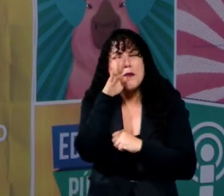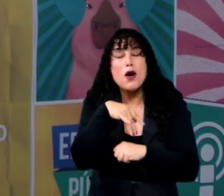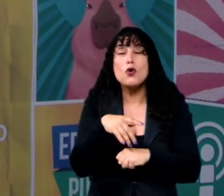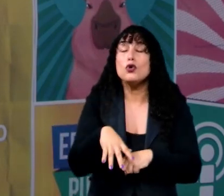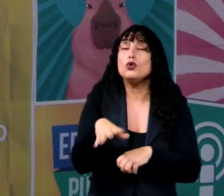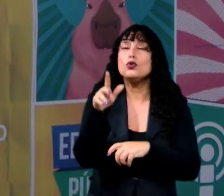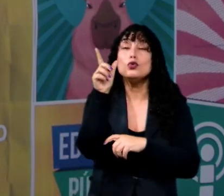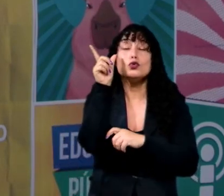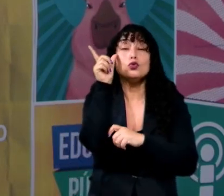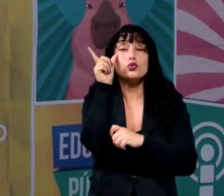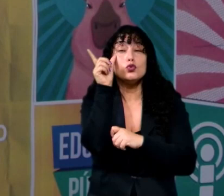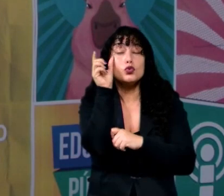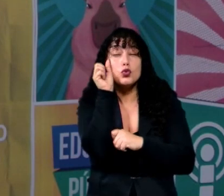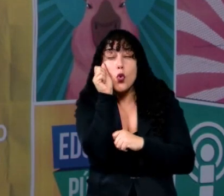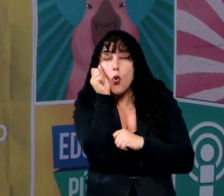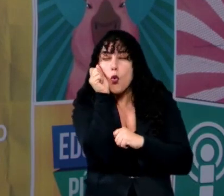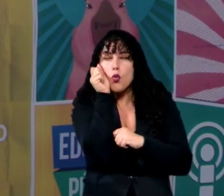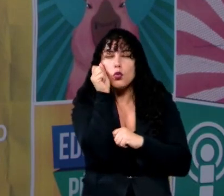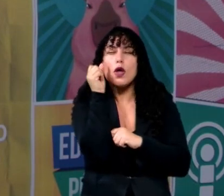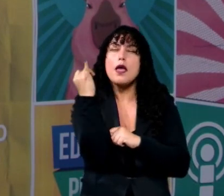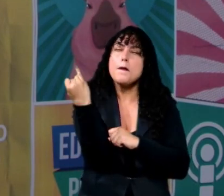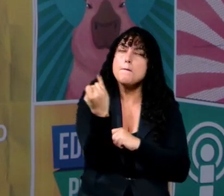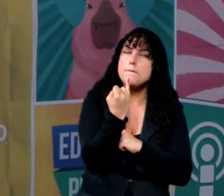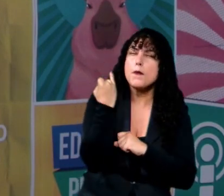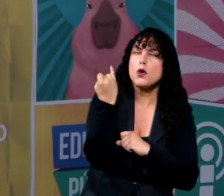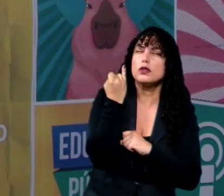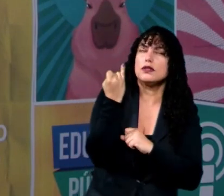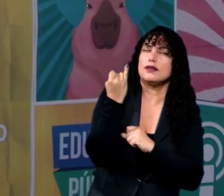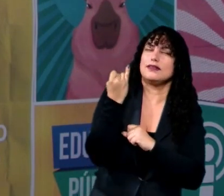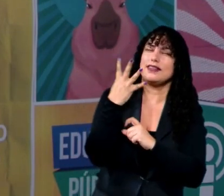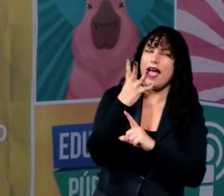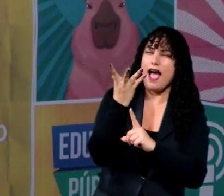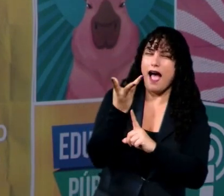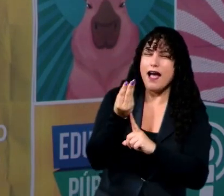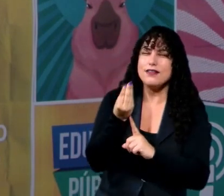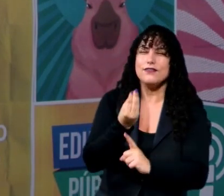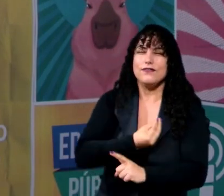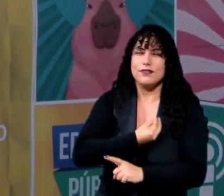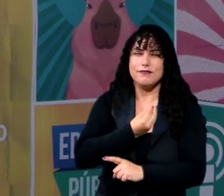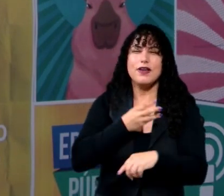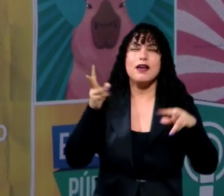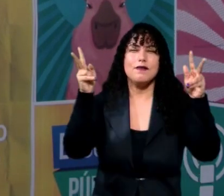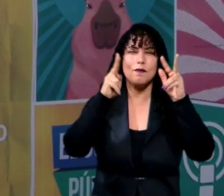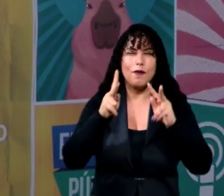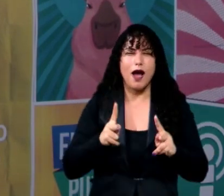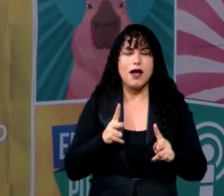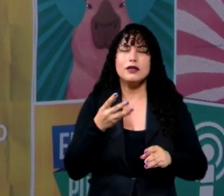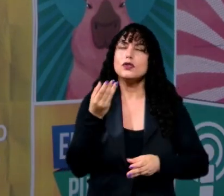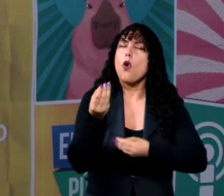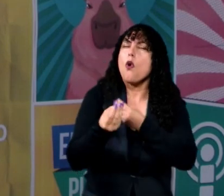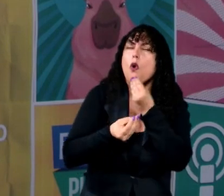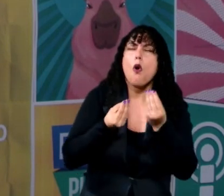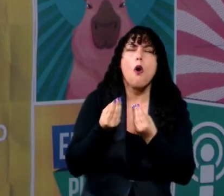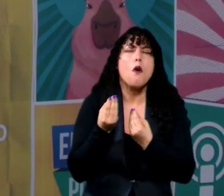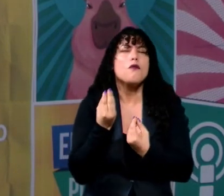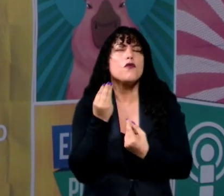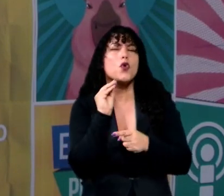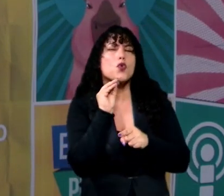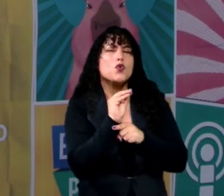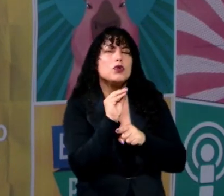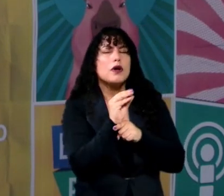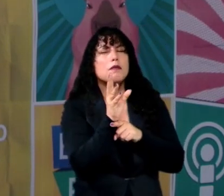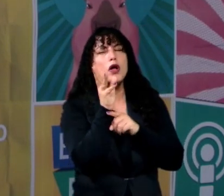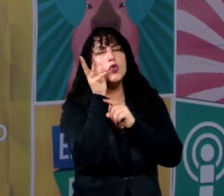muito importante na nossa arte de viver em paz. Então, como que eu posso cuidar para